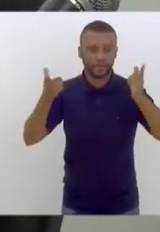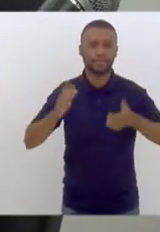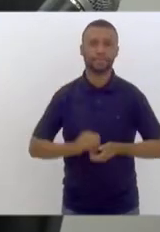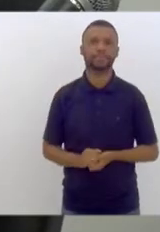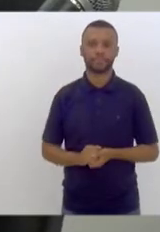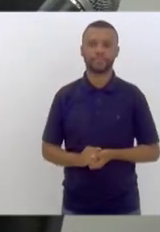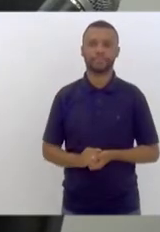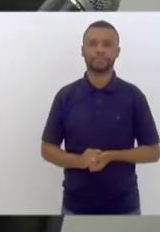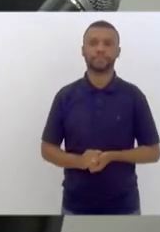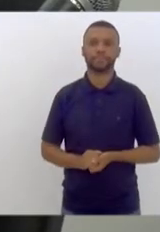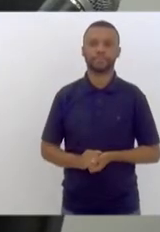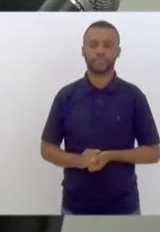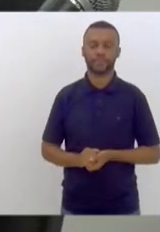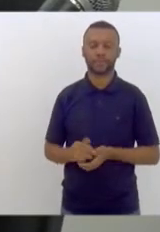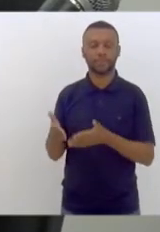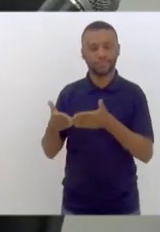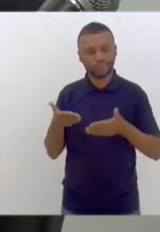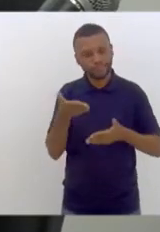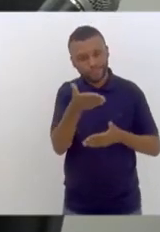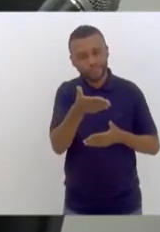Por favor, doutora Ana Valentina.